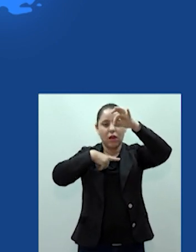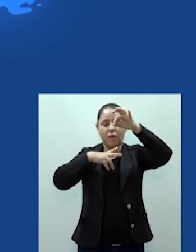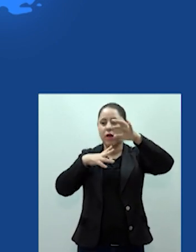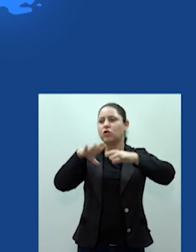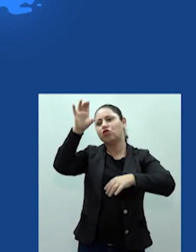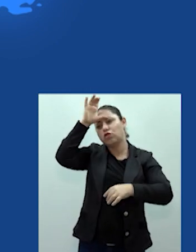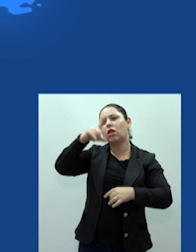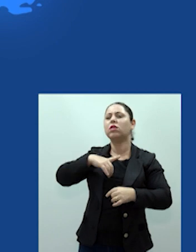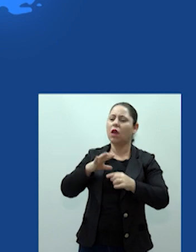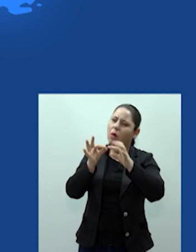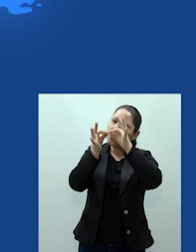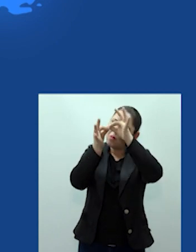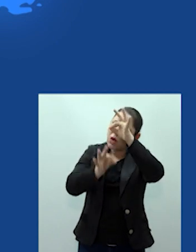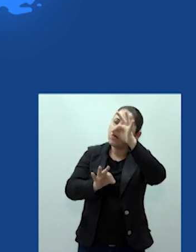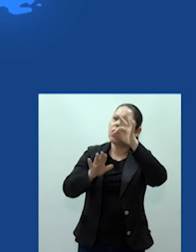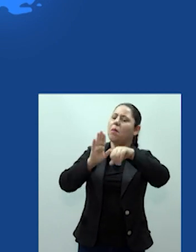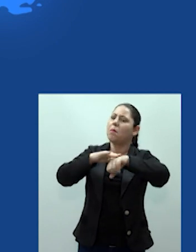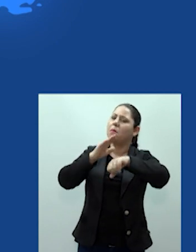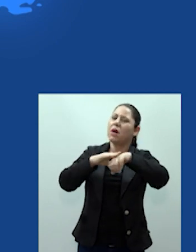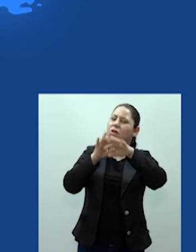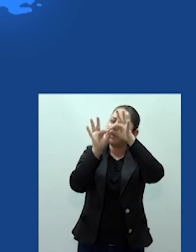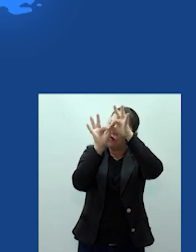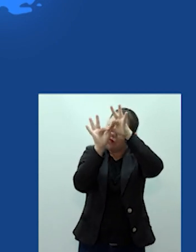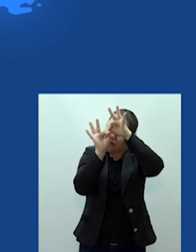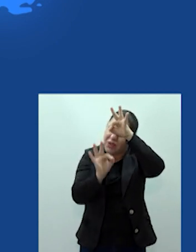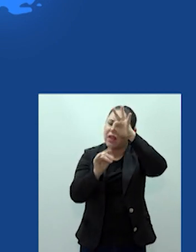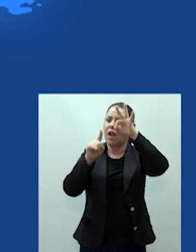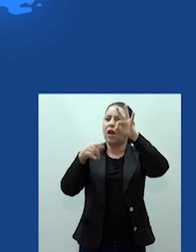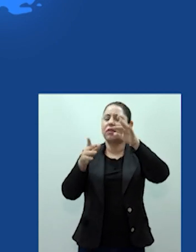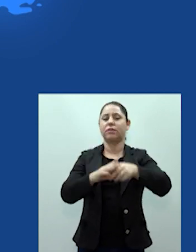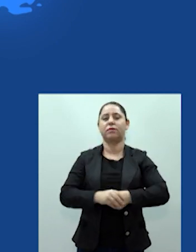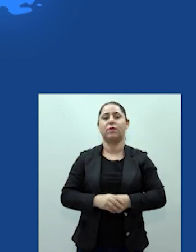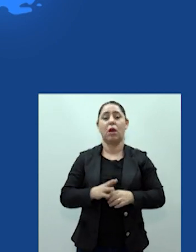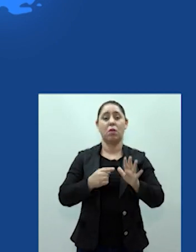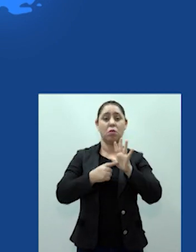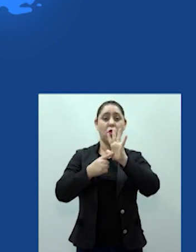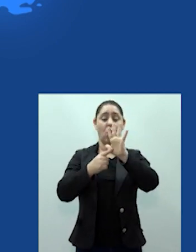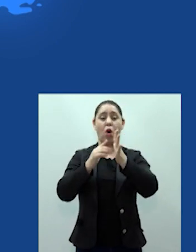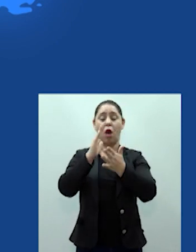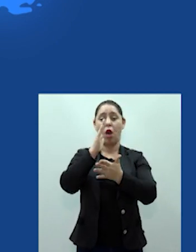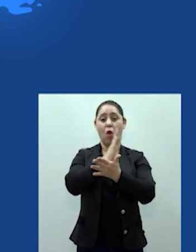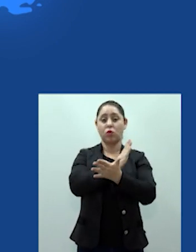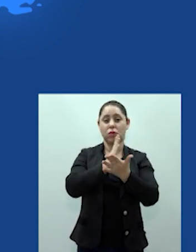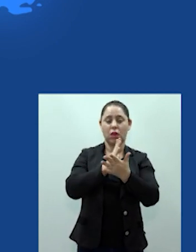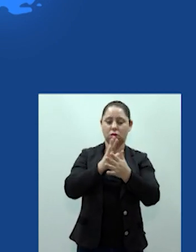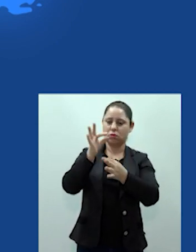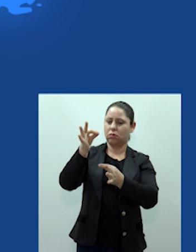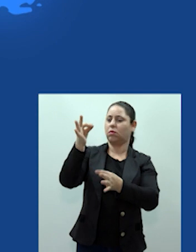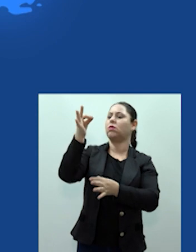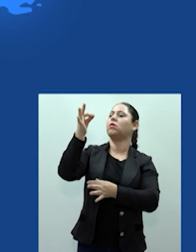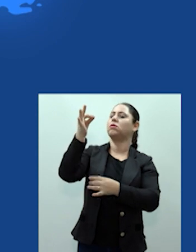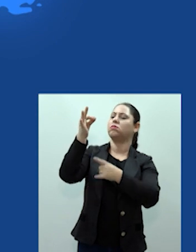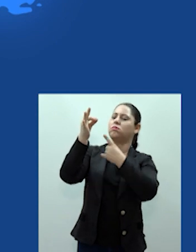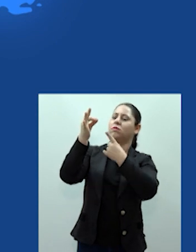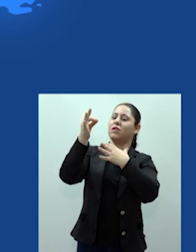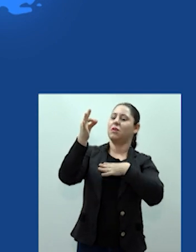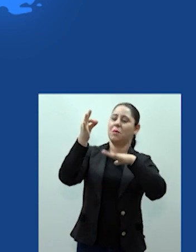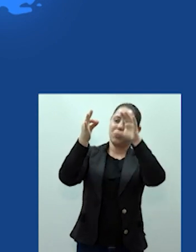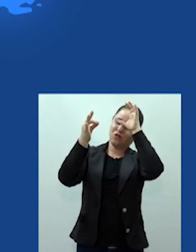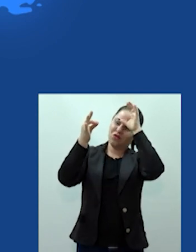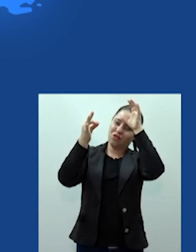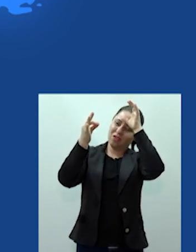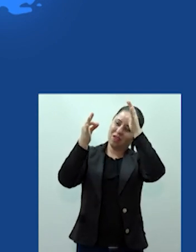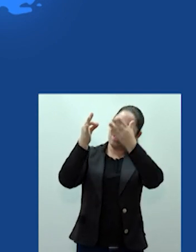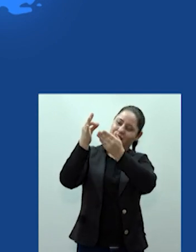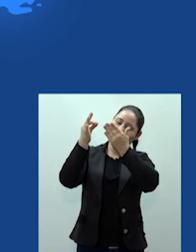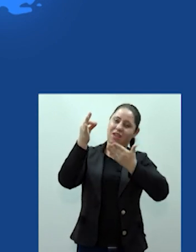agulhas mais finas, eu fui na minha tia e falei, tia, a senhora tem algum tipo de agulha, uma agulha mais fininha e tudo mais? E aí ela me mostrou algumas agulhas, aí eu peguei uma agulha dela, falei, eu fui